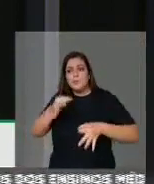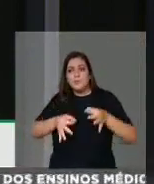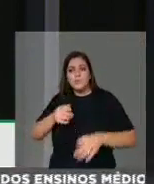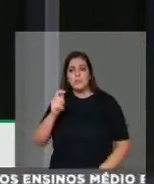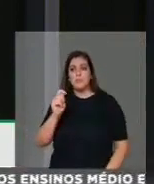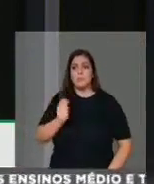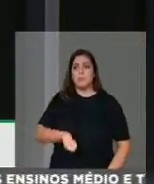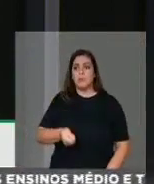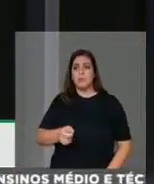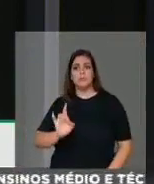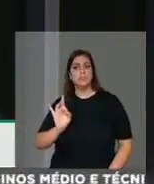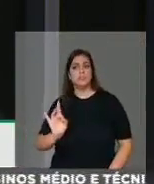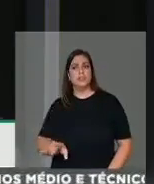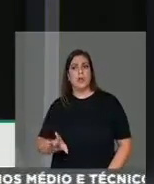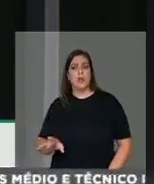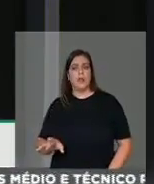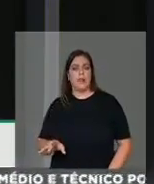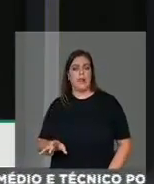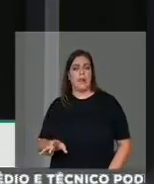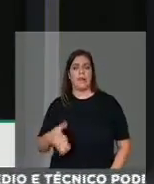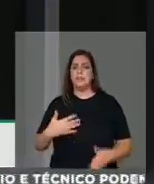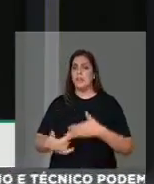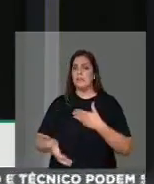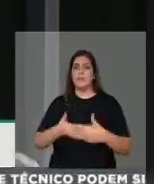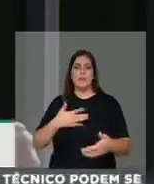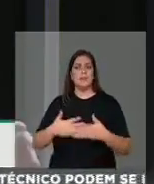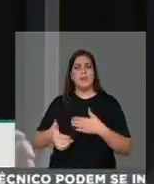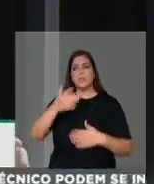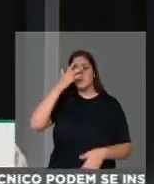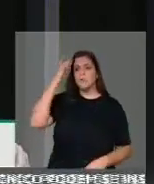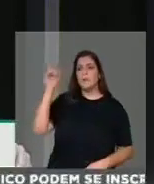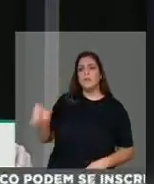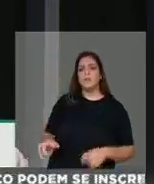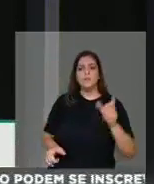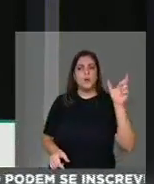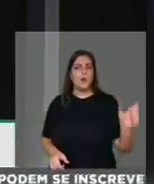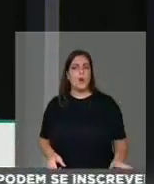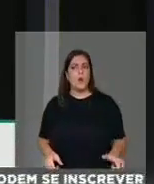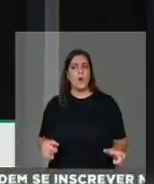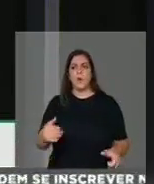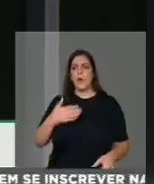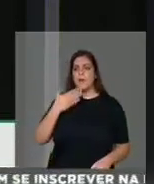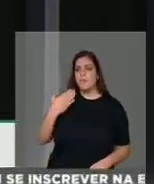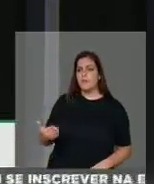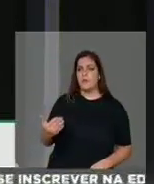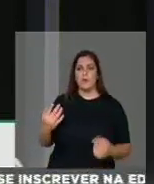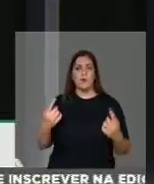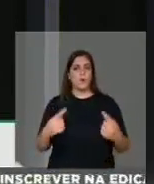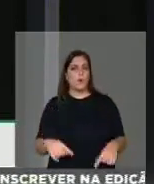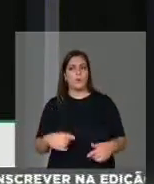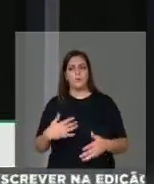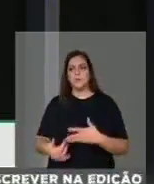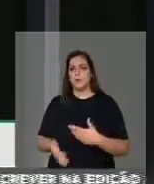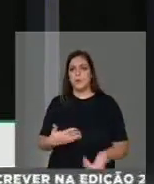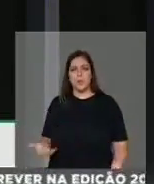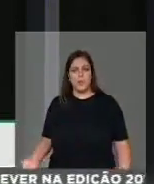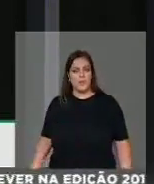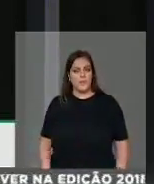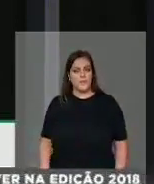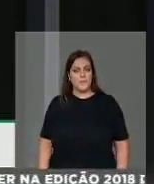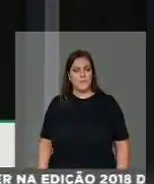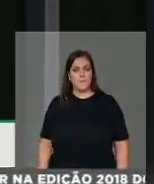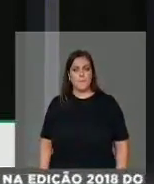julgar os fatos, independentemente da parte que esteja sob a sua análise. Então,